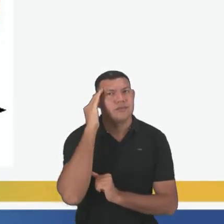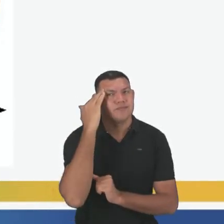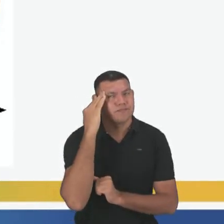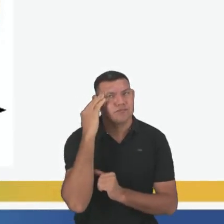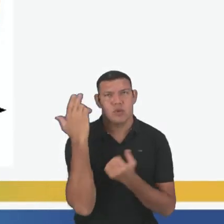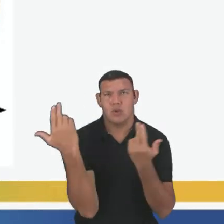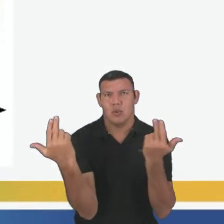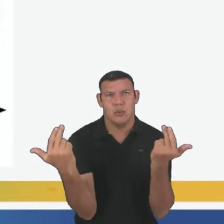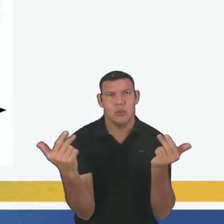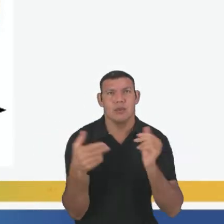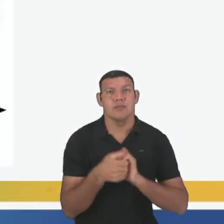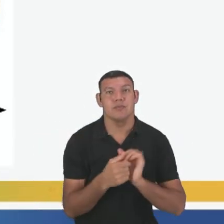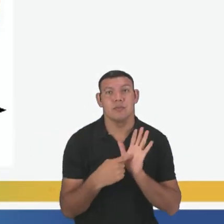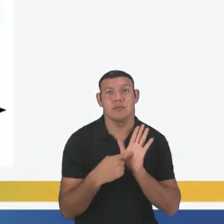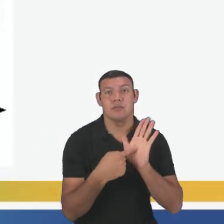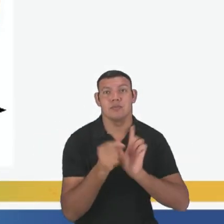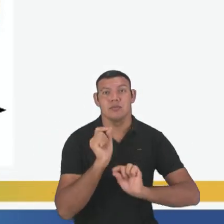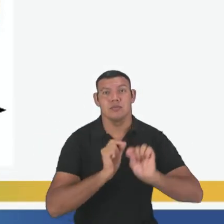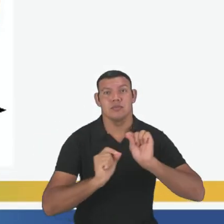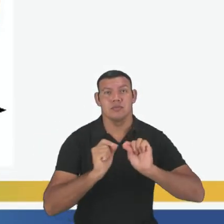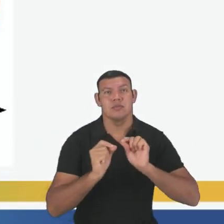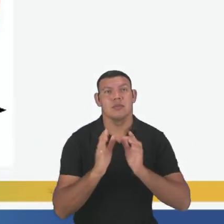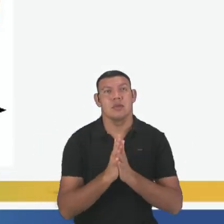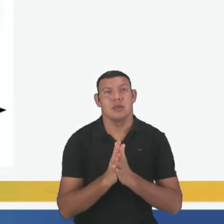mesma coisa. Então mostra que em